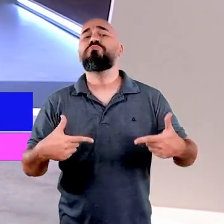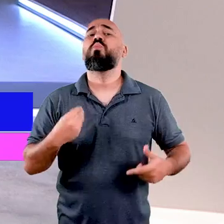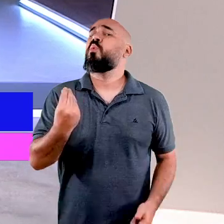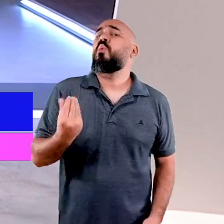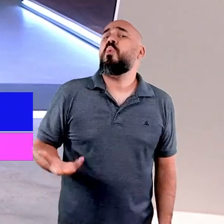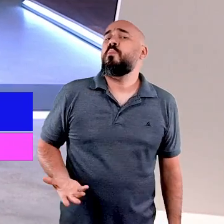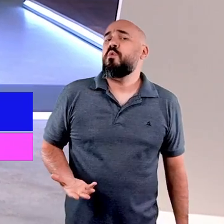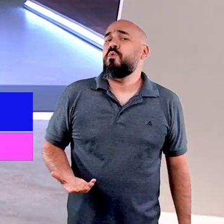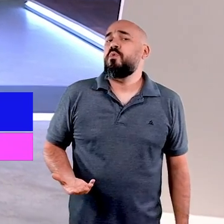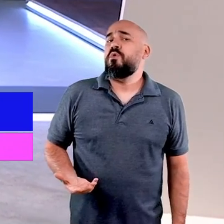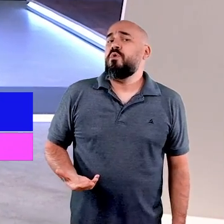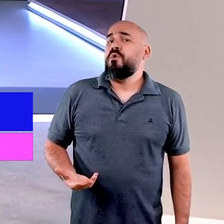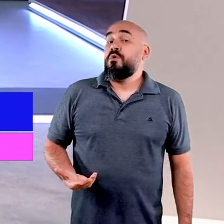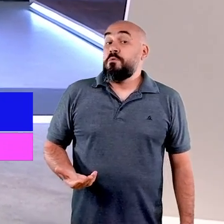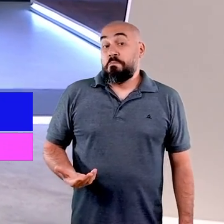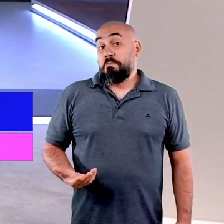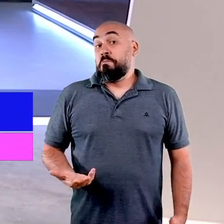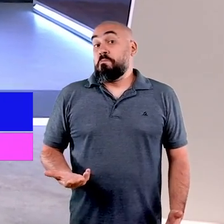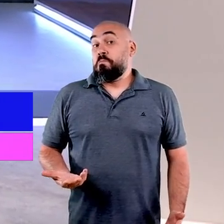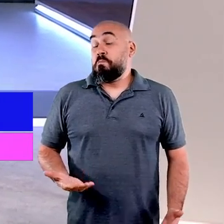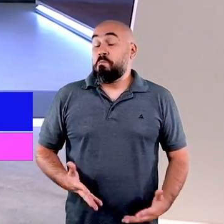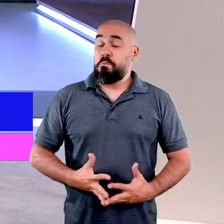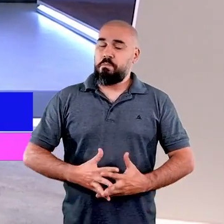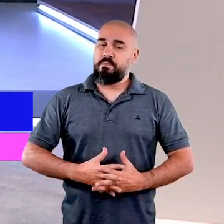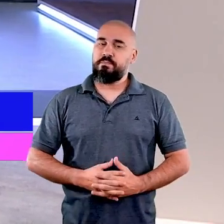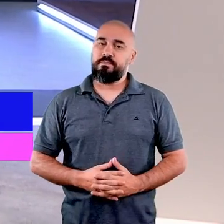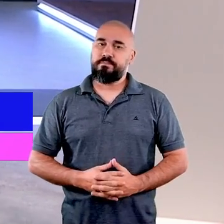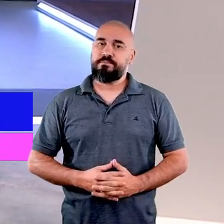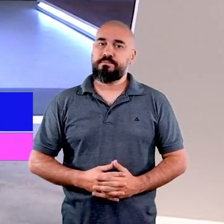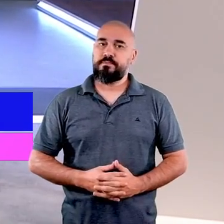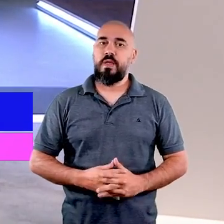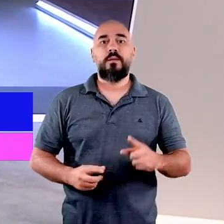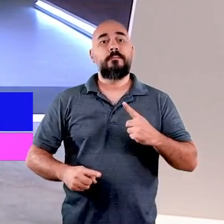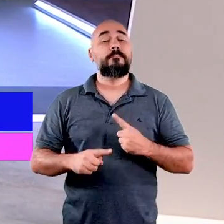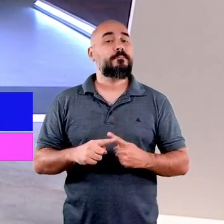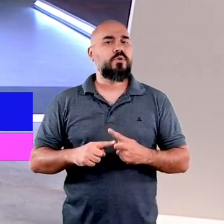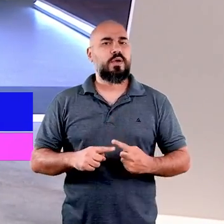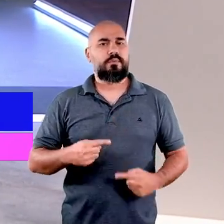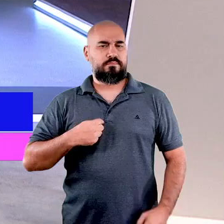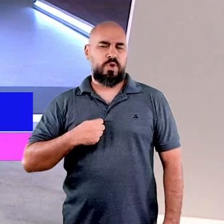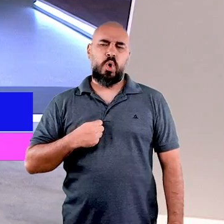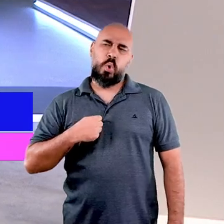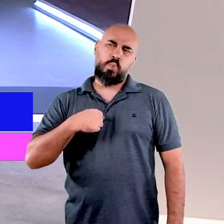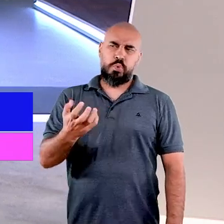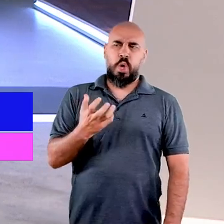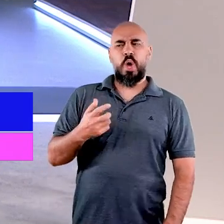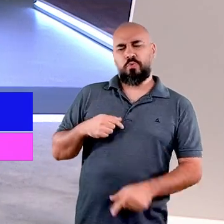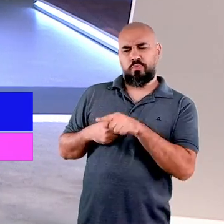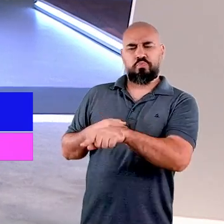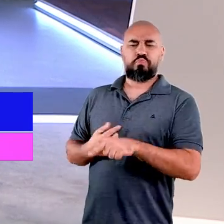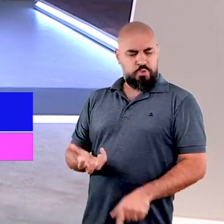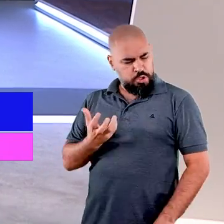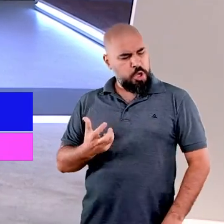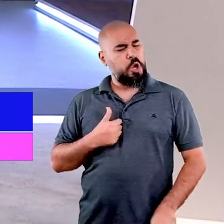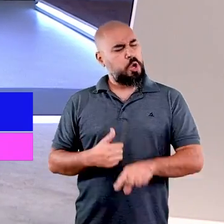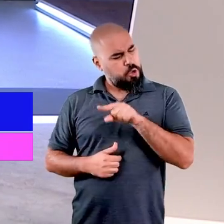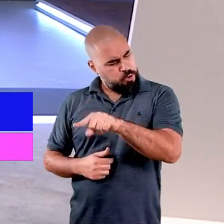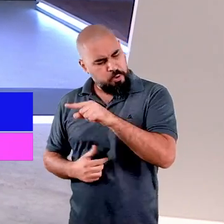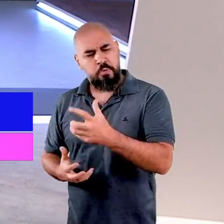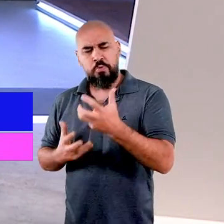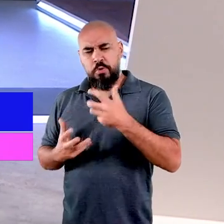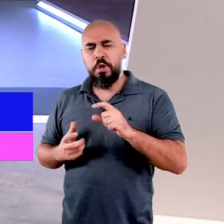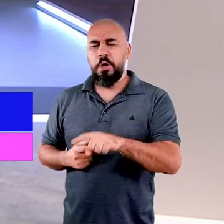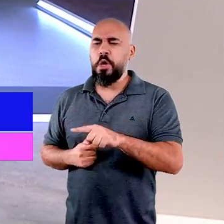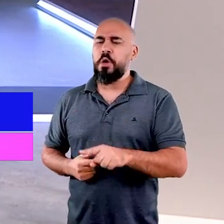receber dele a eternidade? Porque uma coisa é você dizer o que é que você quer, e